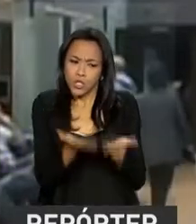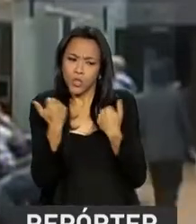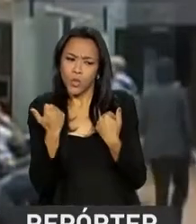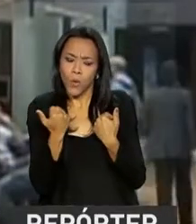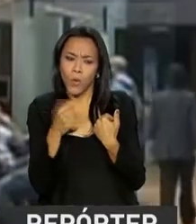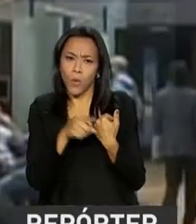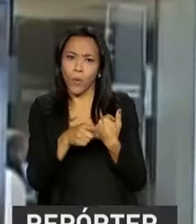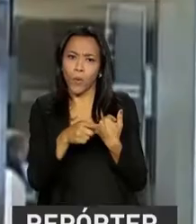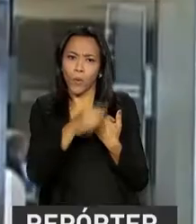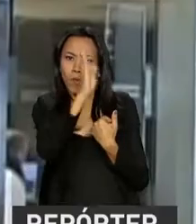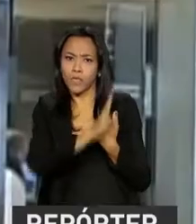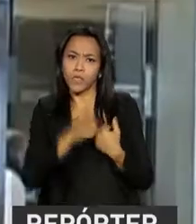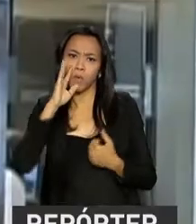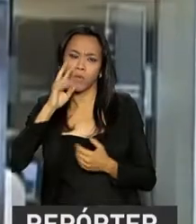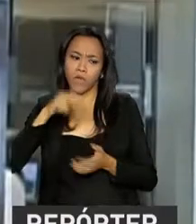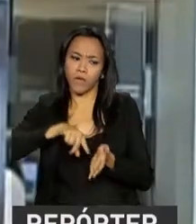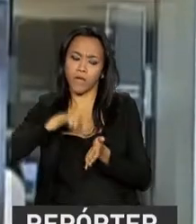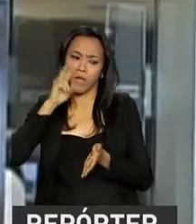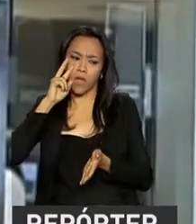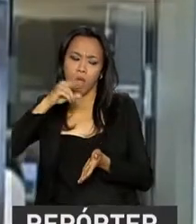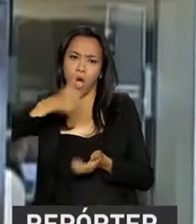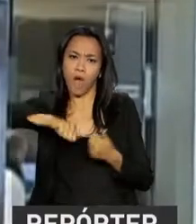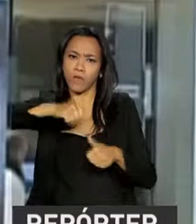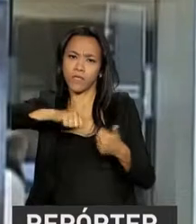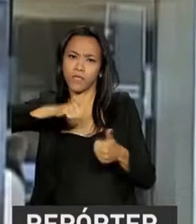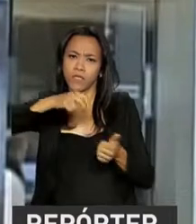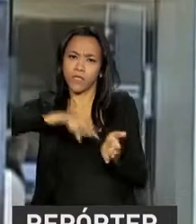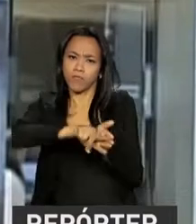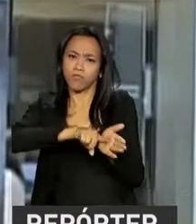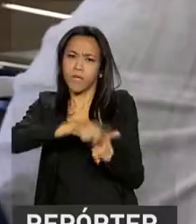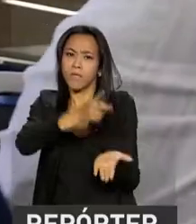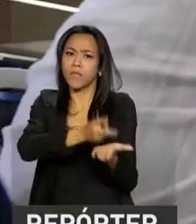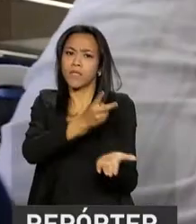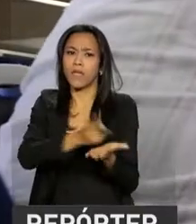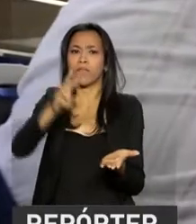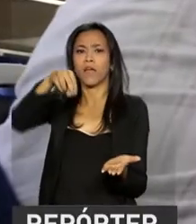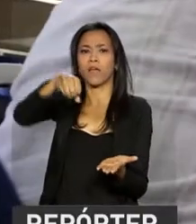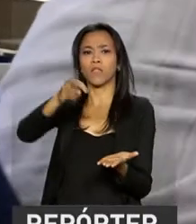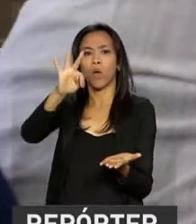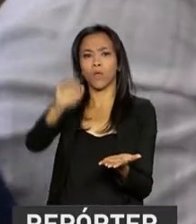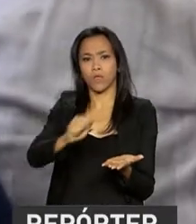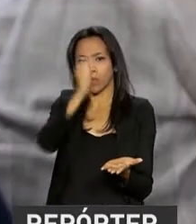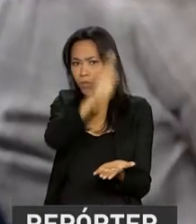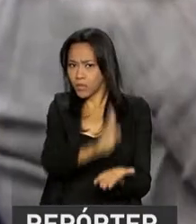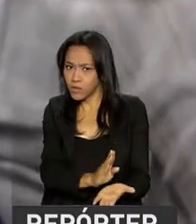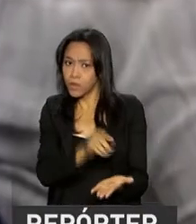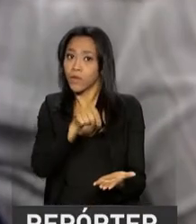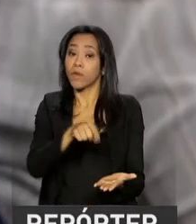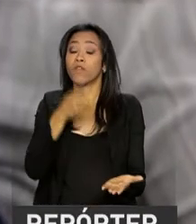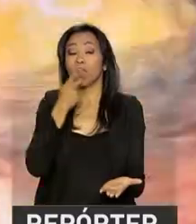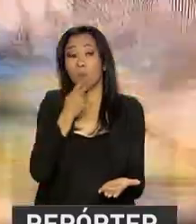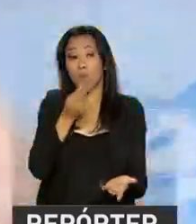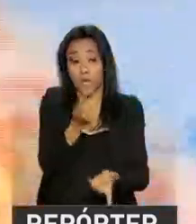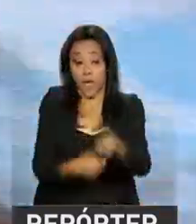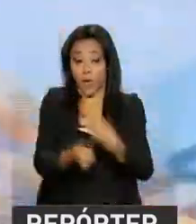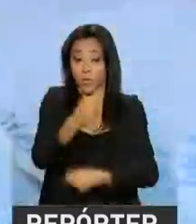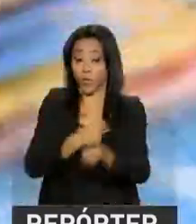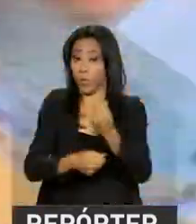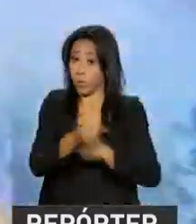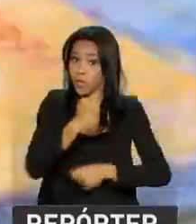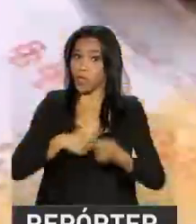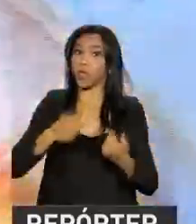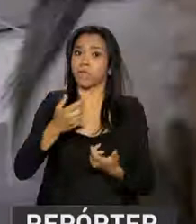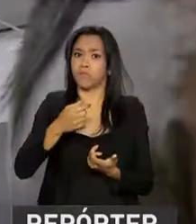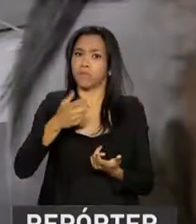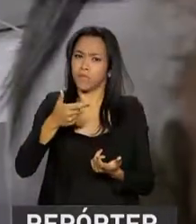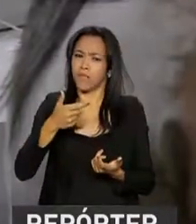observação e manteve a nota de crédito do país indicou ainda que a economia dá sinais de que se